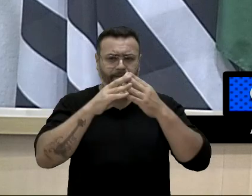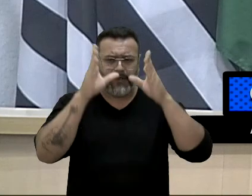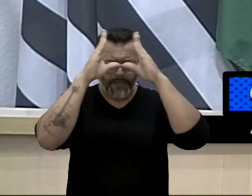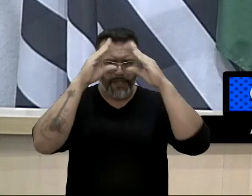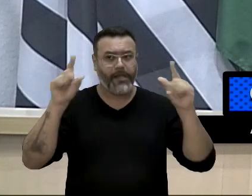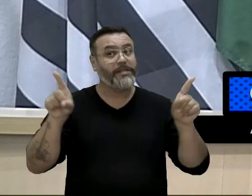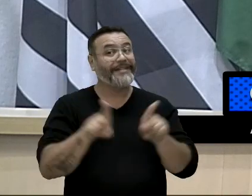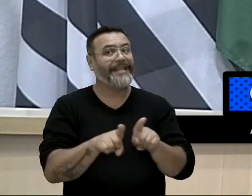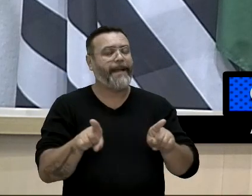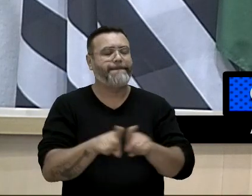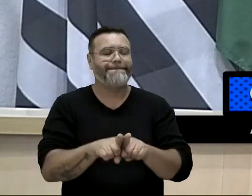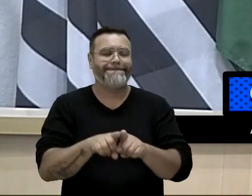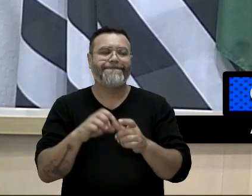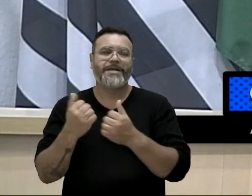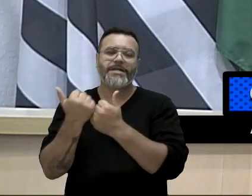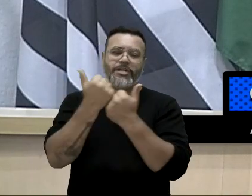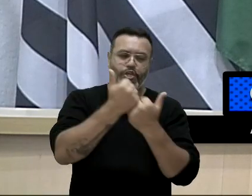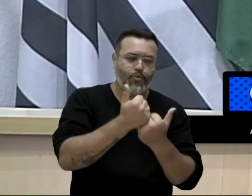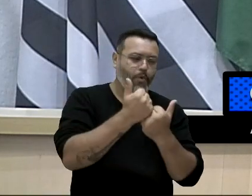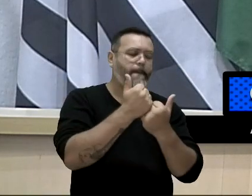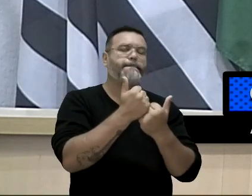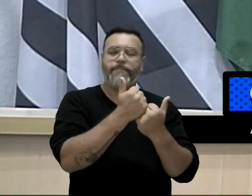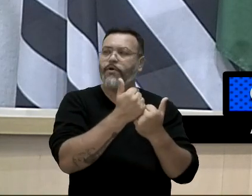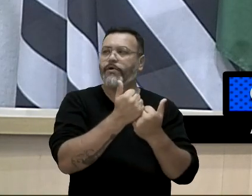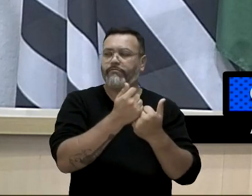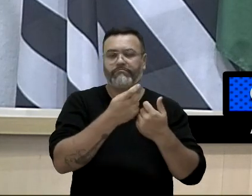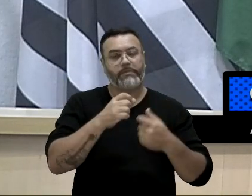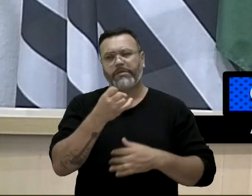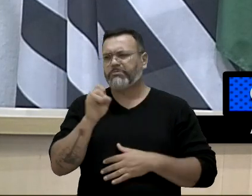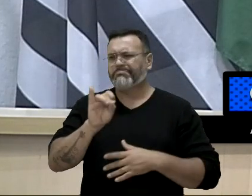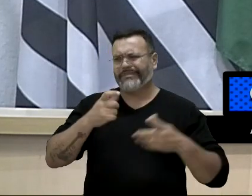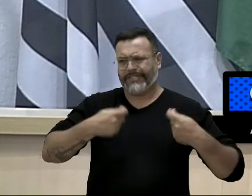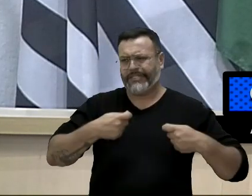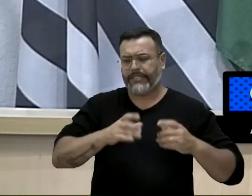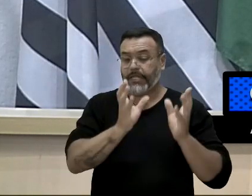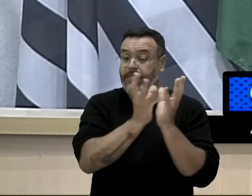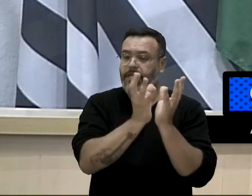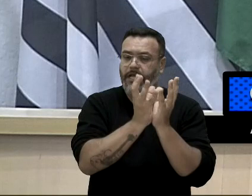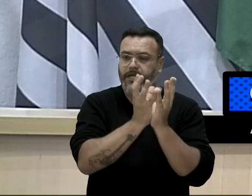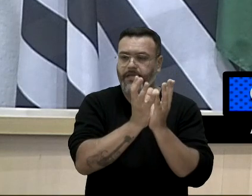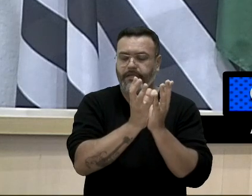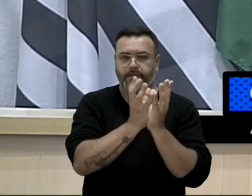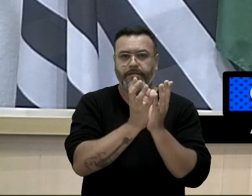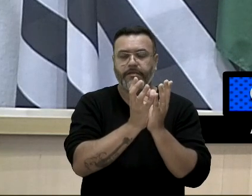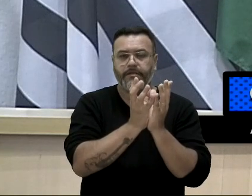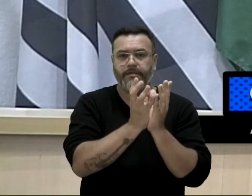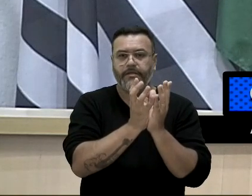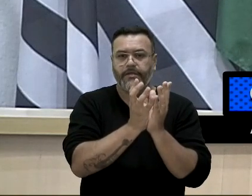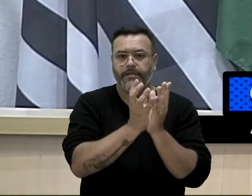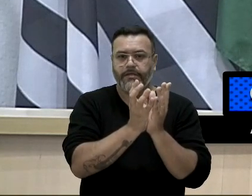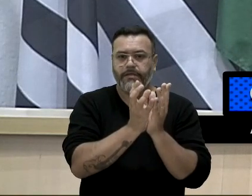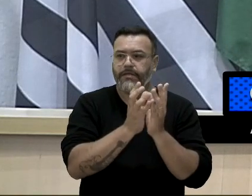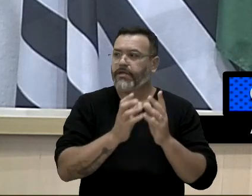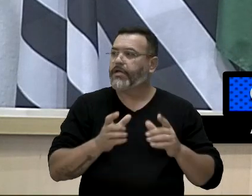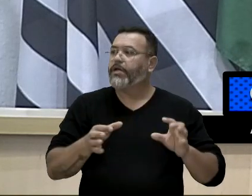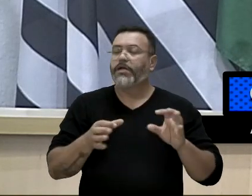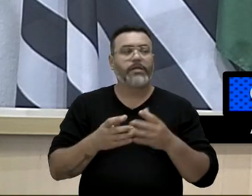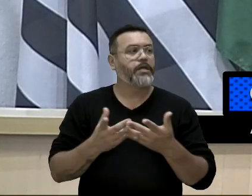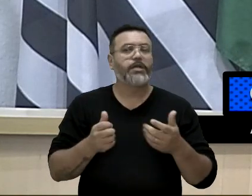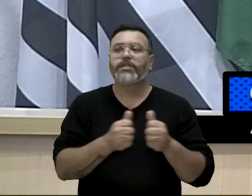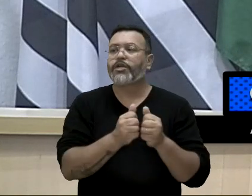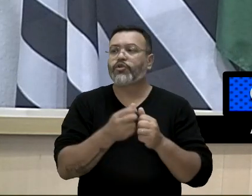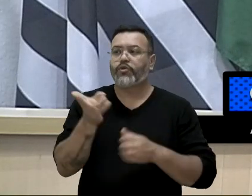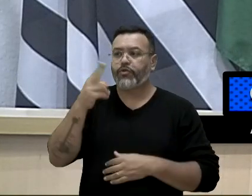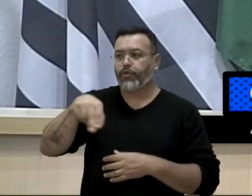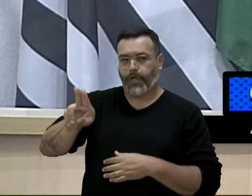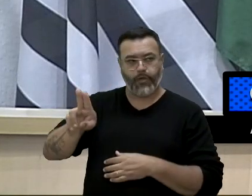também tem um apoio, quando necessário, da equipe, tanto ambulatorial, junto à Unital, como também